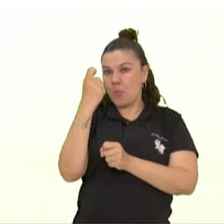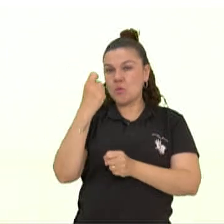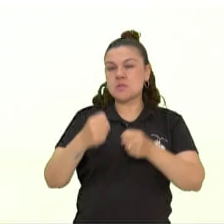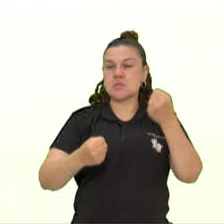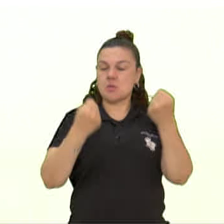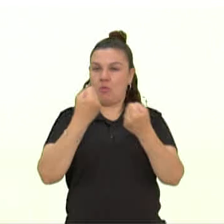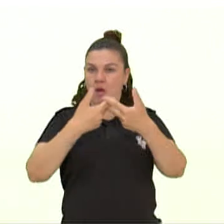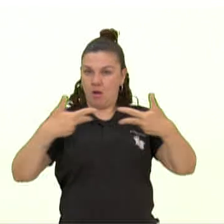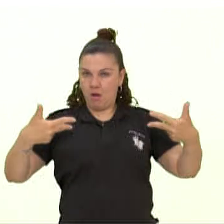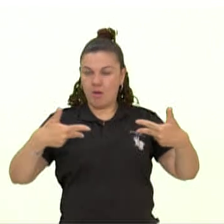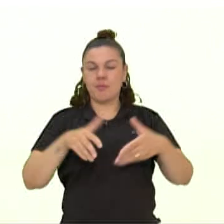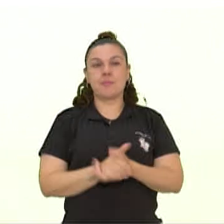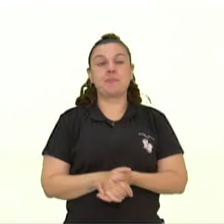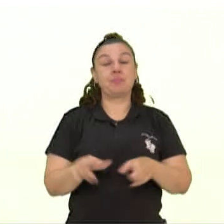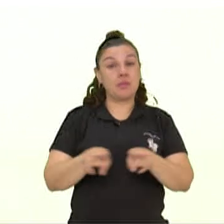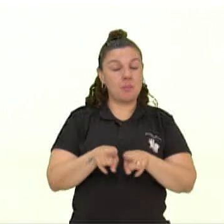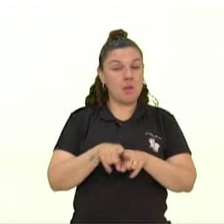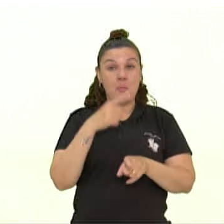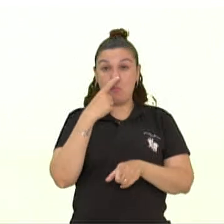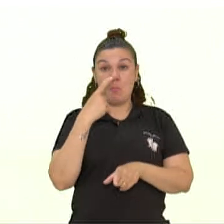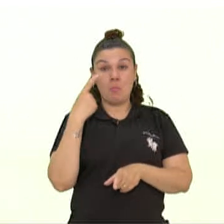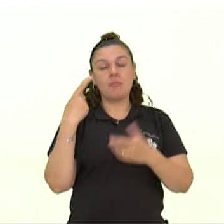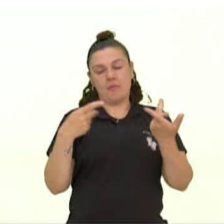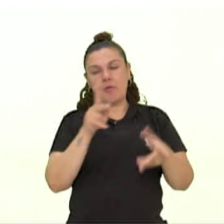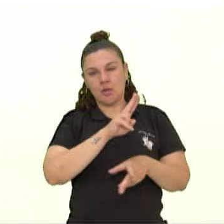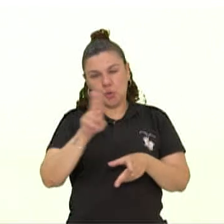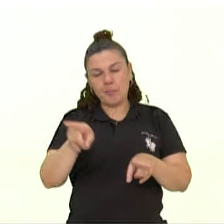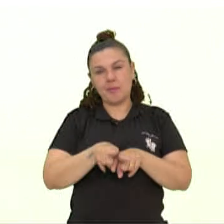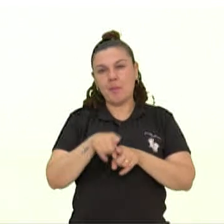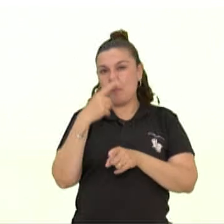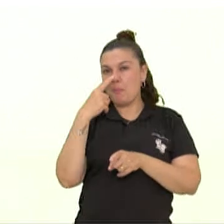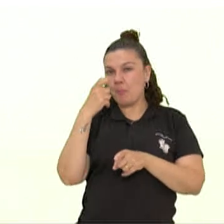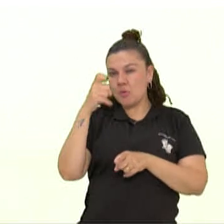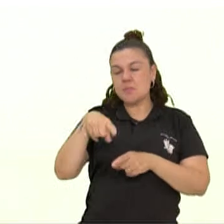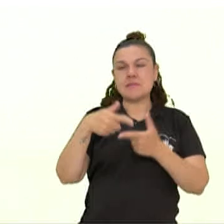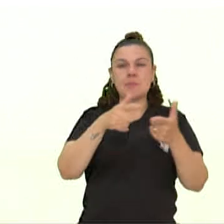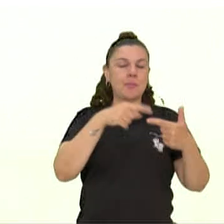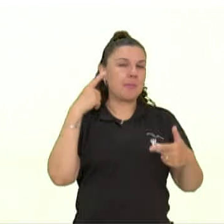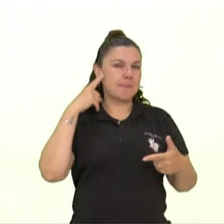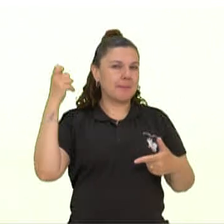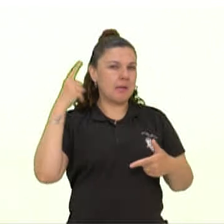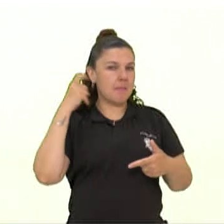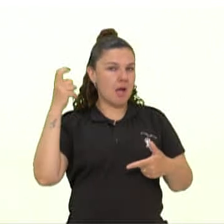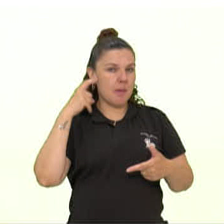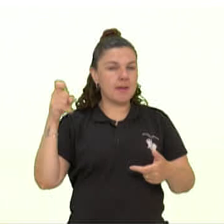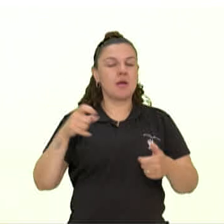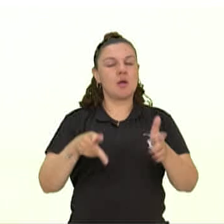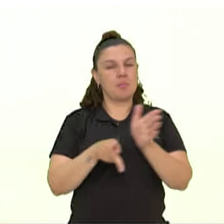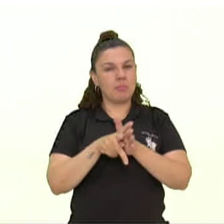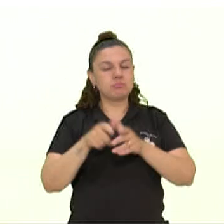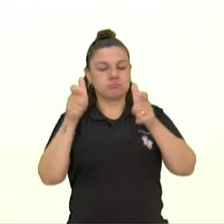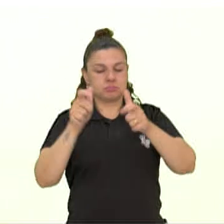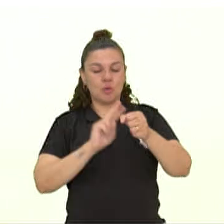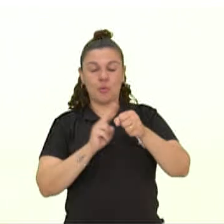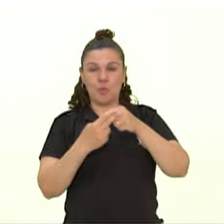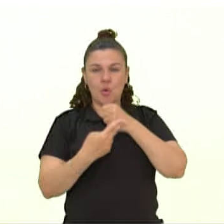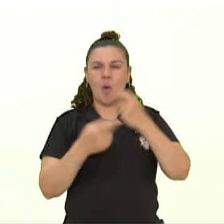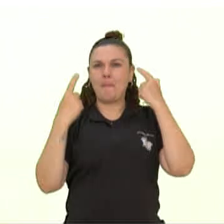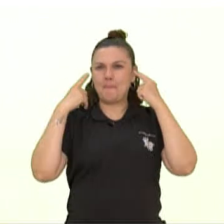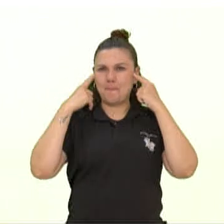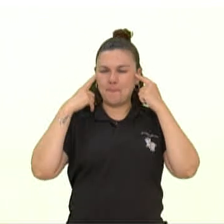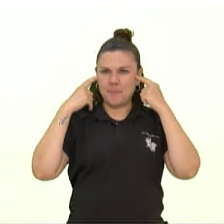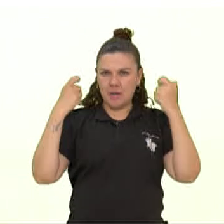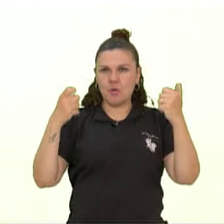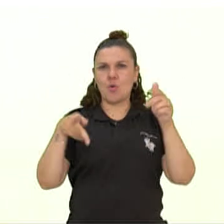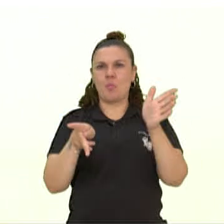transporte. A poluição sonora, que a gente enfrenta no nosso dia a dia aí nas áreas urbanas. O barulho, o som